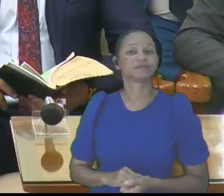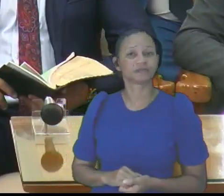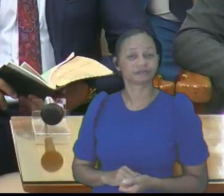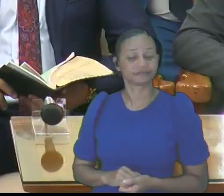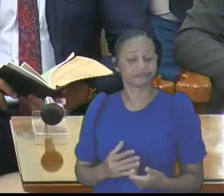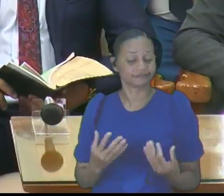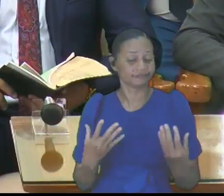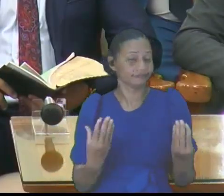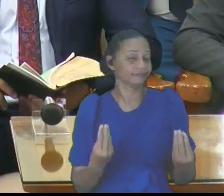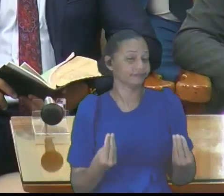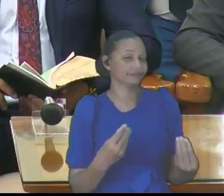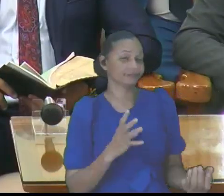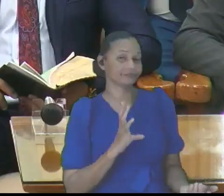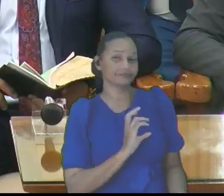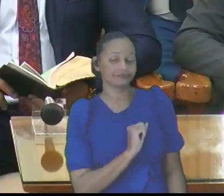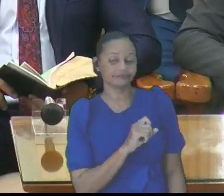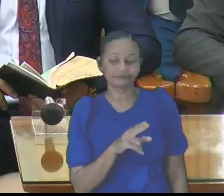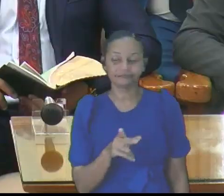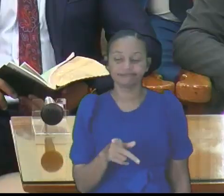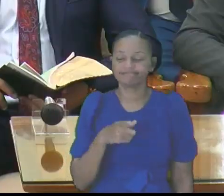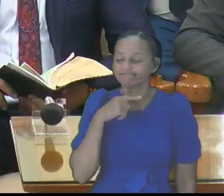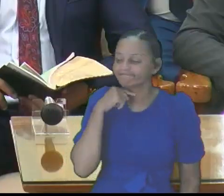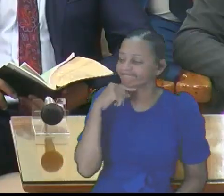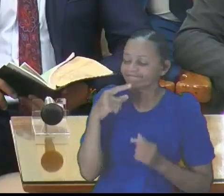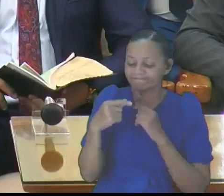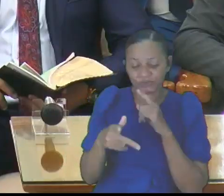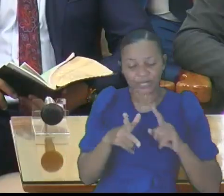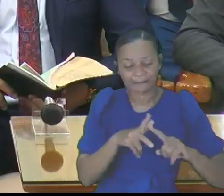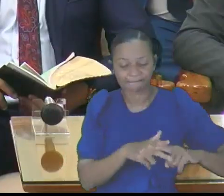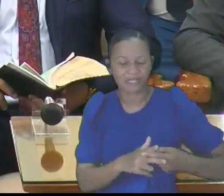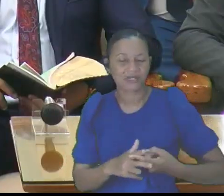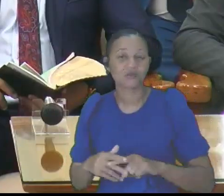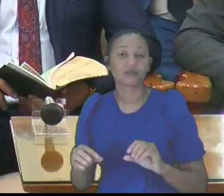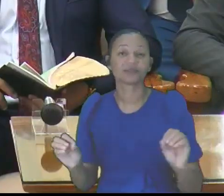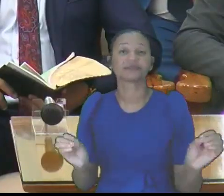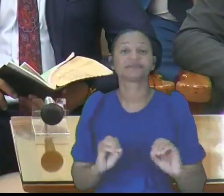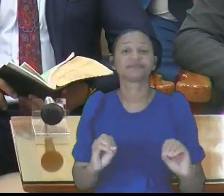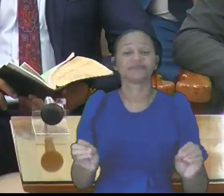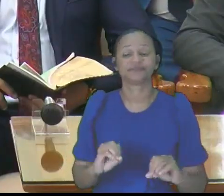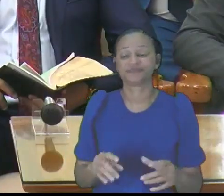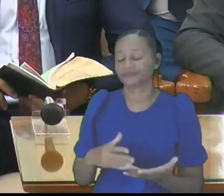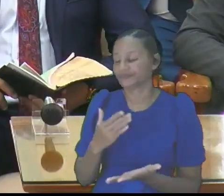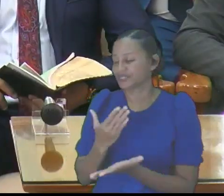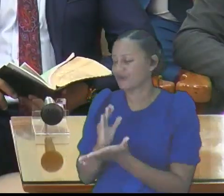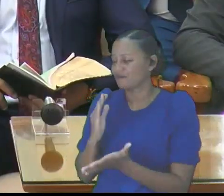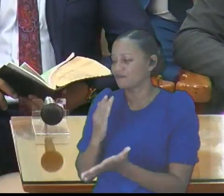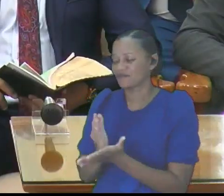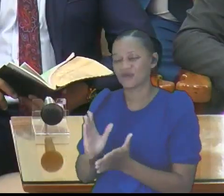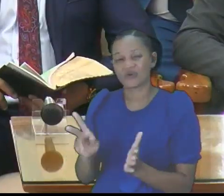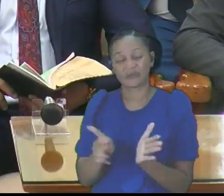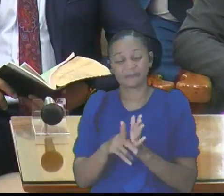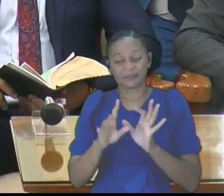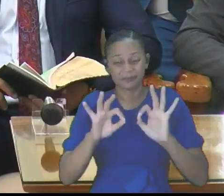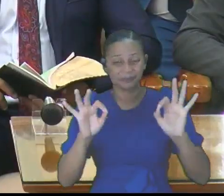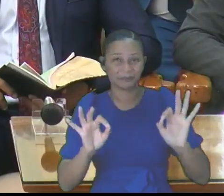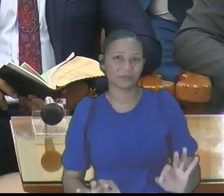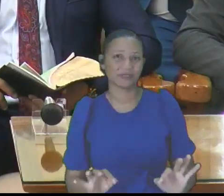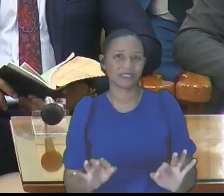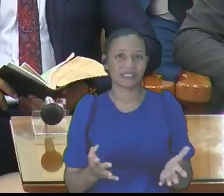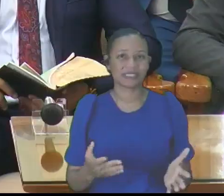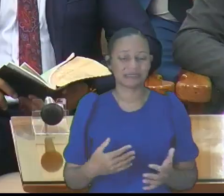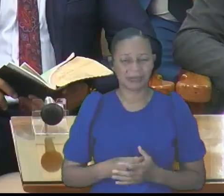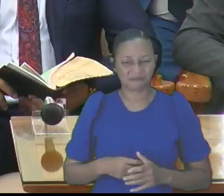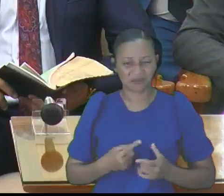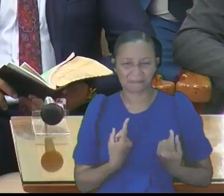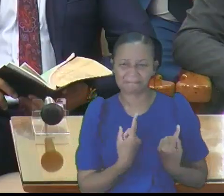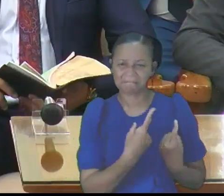Não é, irmãos amados? Não aperfeiçoa nada. Está fora do plano de Deus. Minha palavra hoje não é para